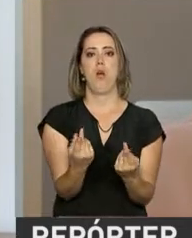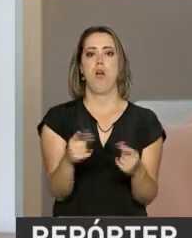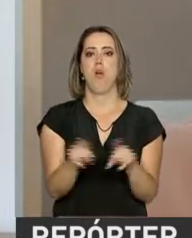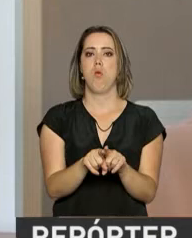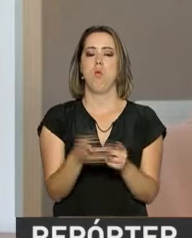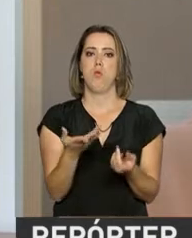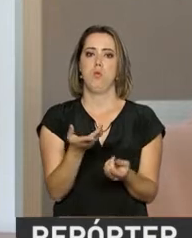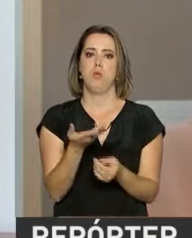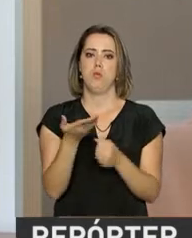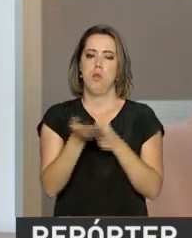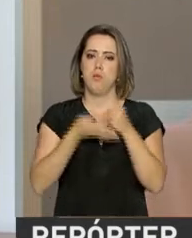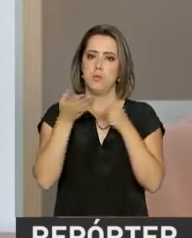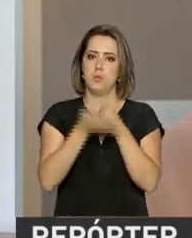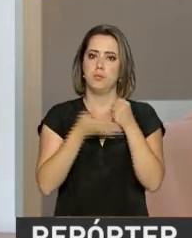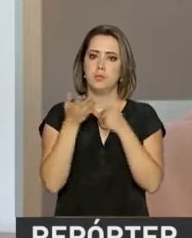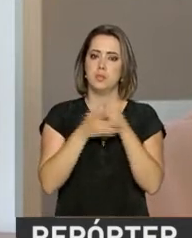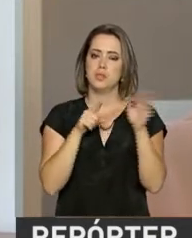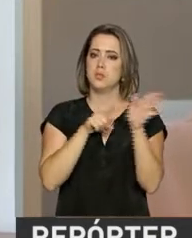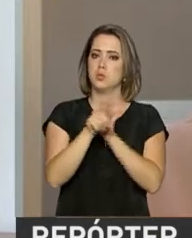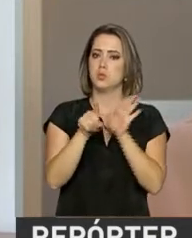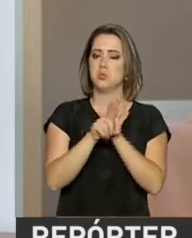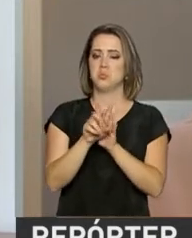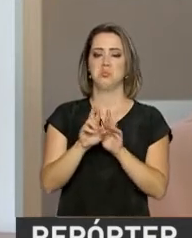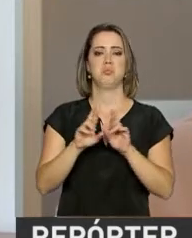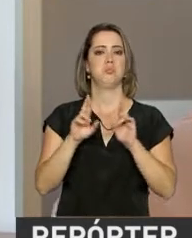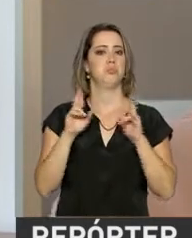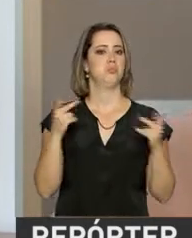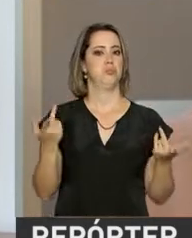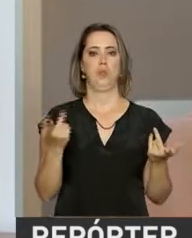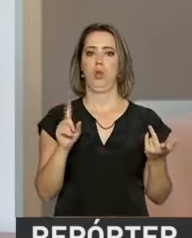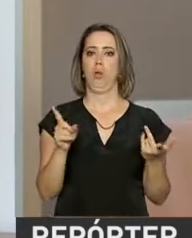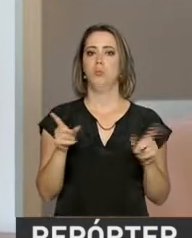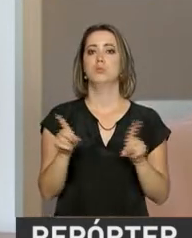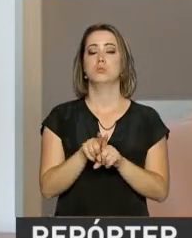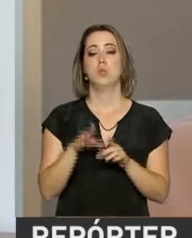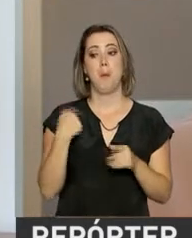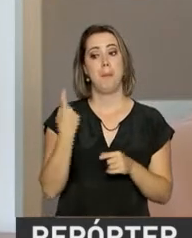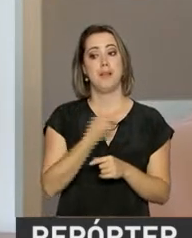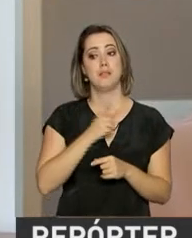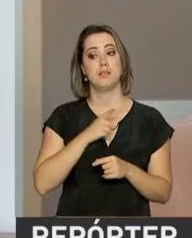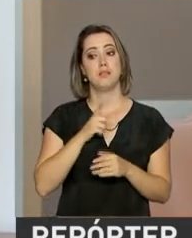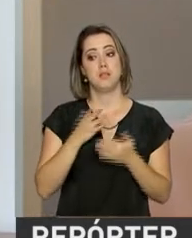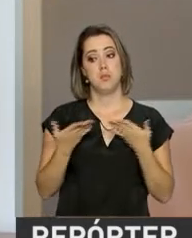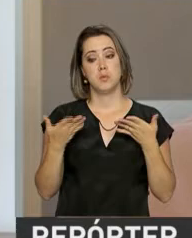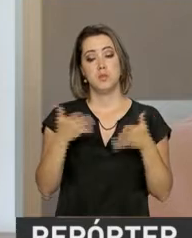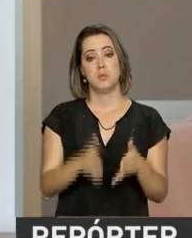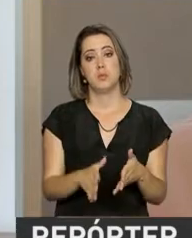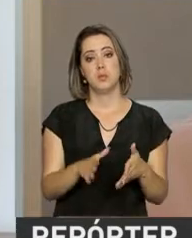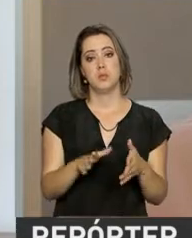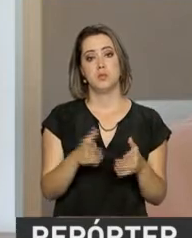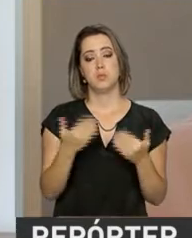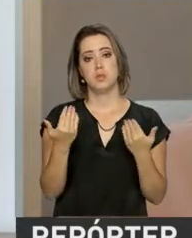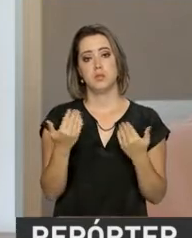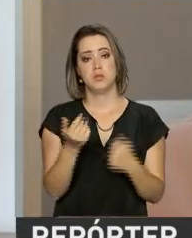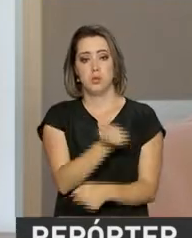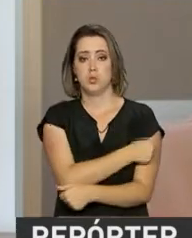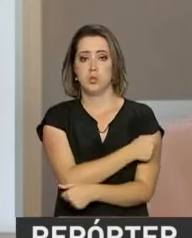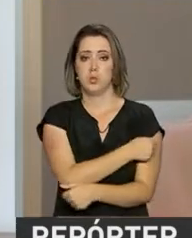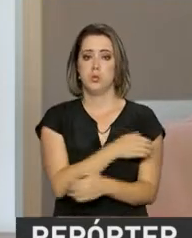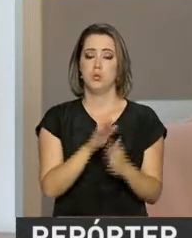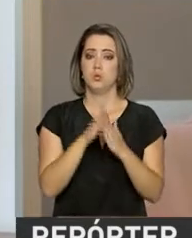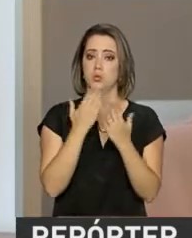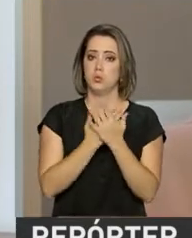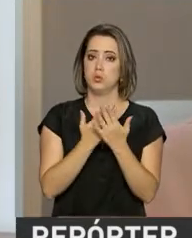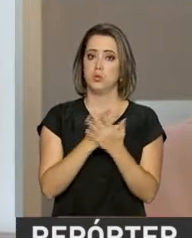questão que é proposto não mudou, mas nós vamos ter uma participação de alunos de escolas privadas e